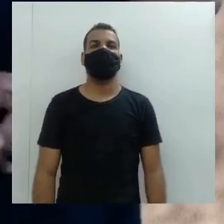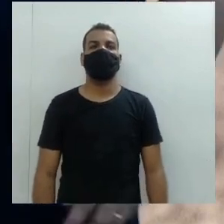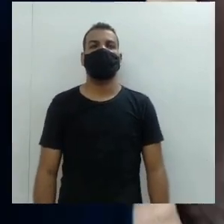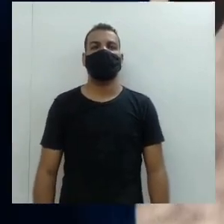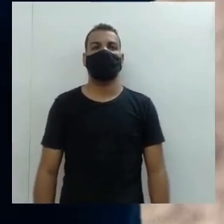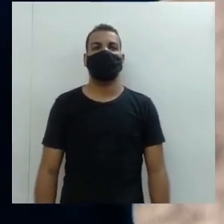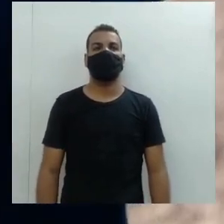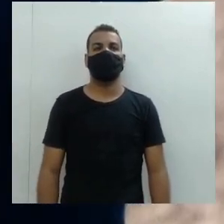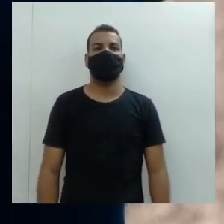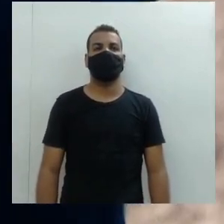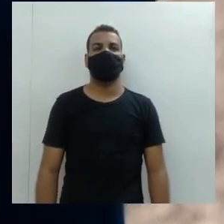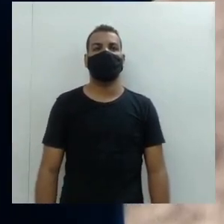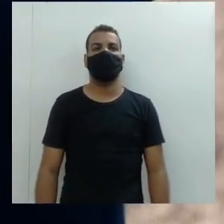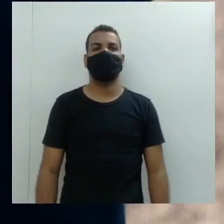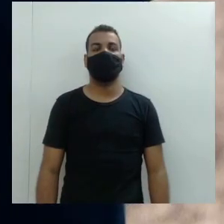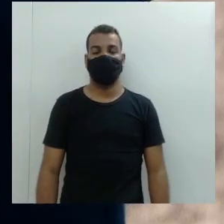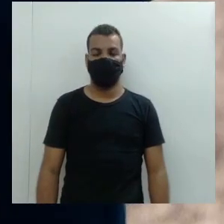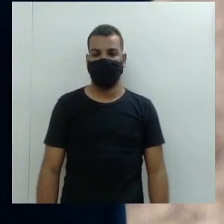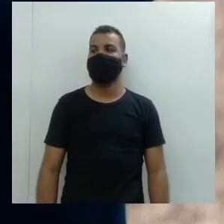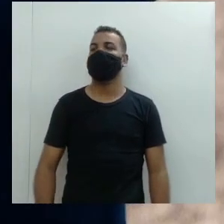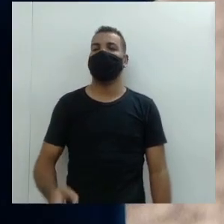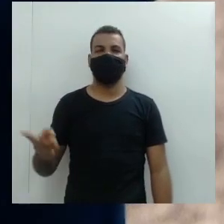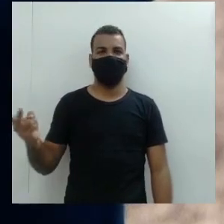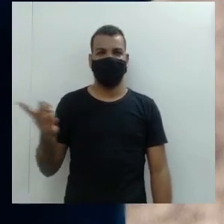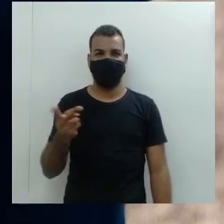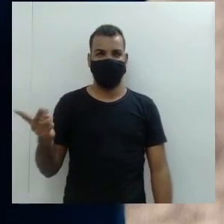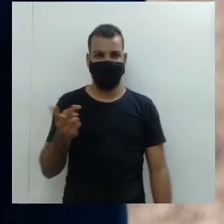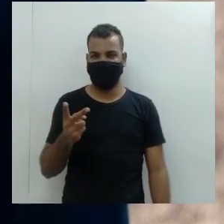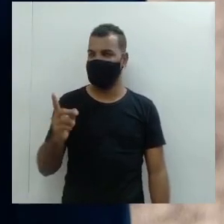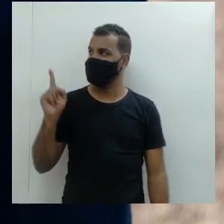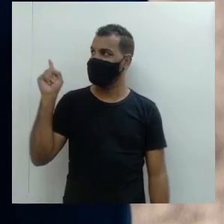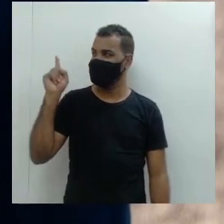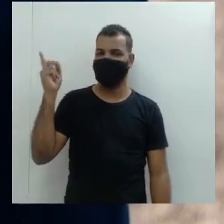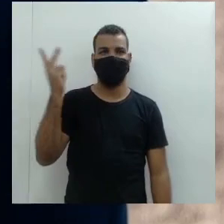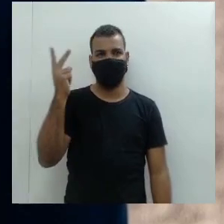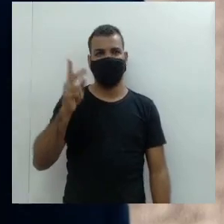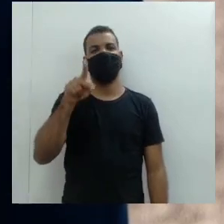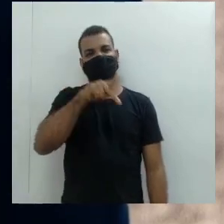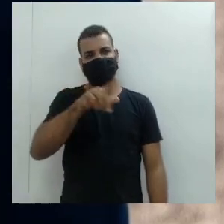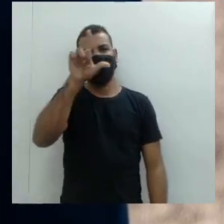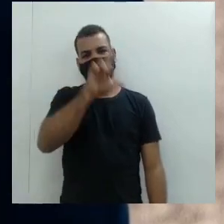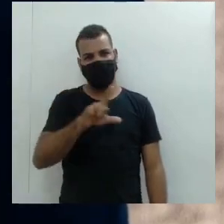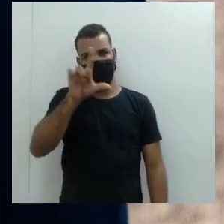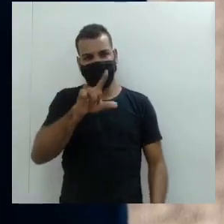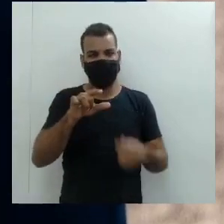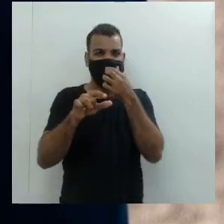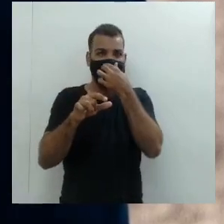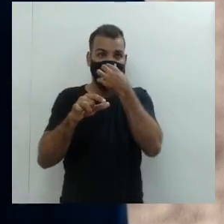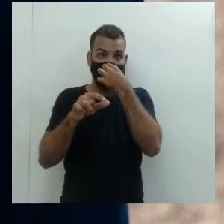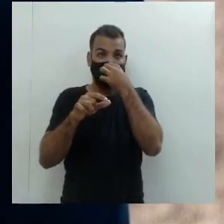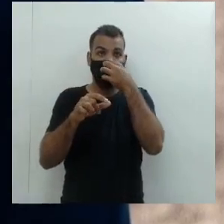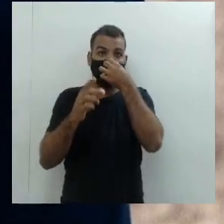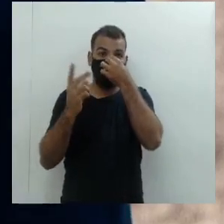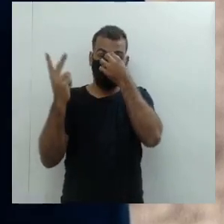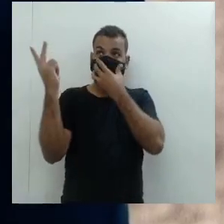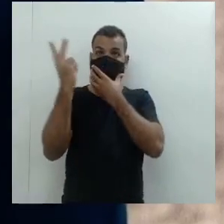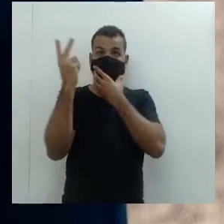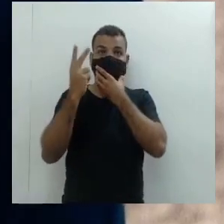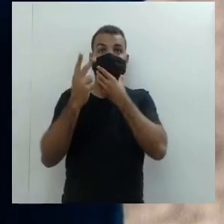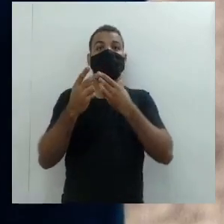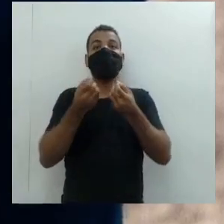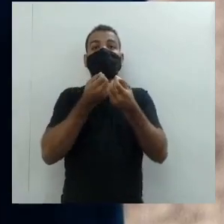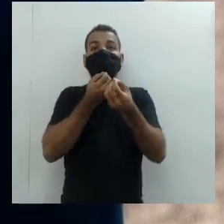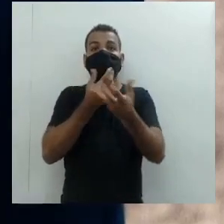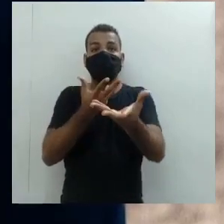como eu e o professor Jamerson somos também professores de literatura, o que me chama a atenção nessa crítica de Álvaro